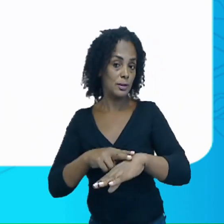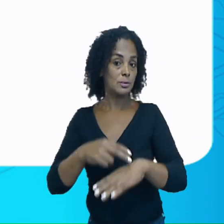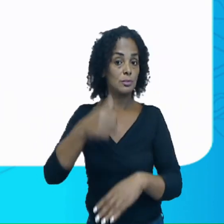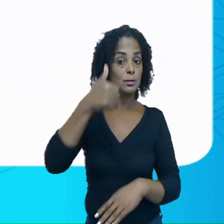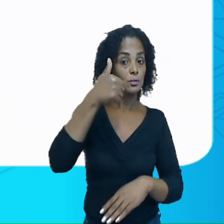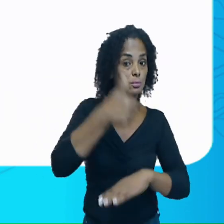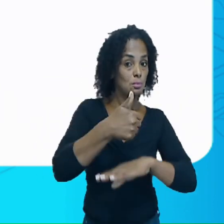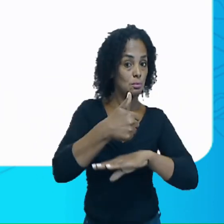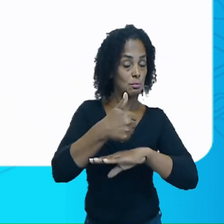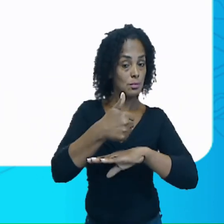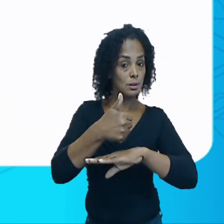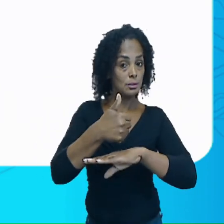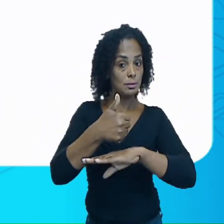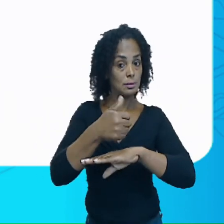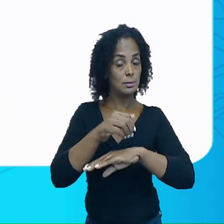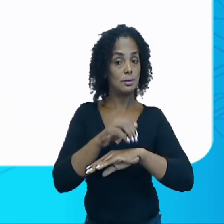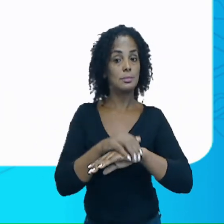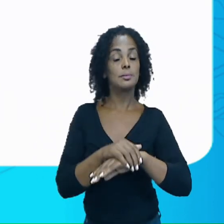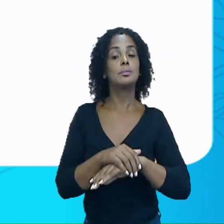1.